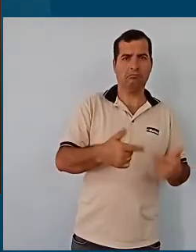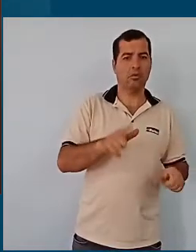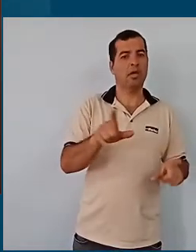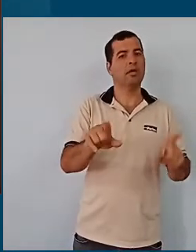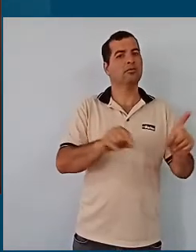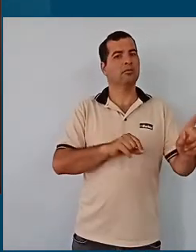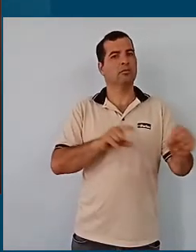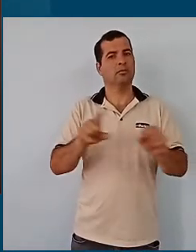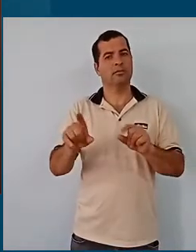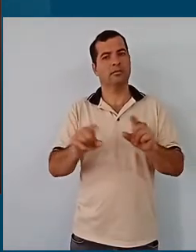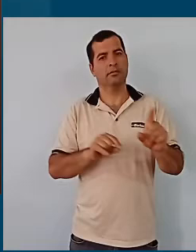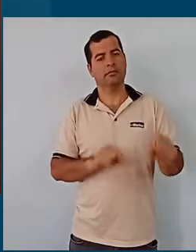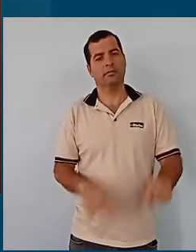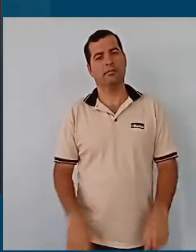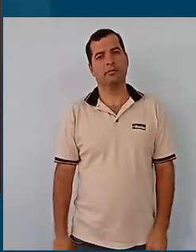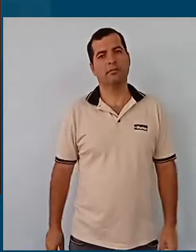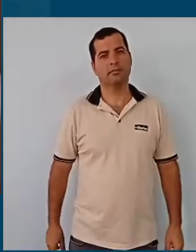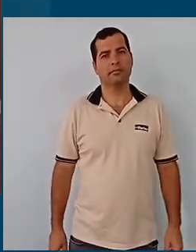escolhendo.